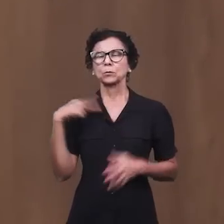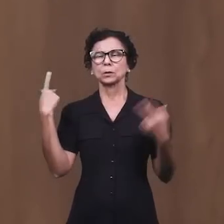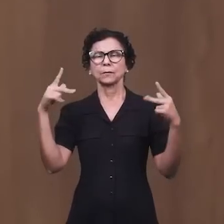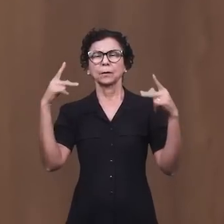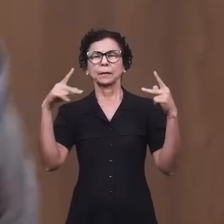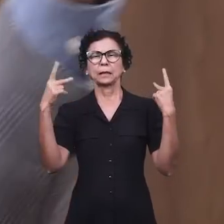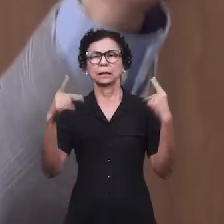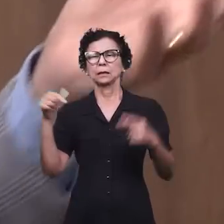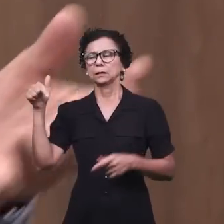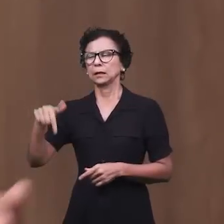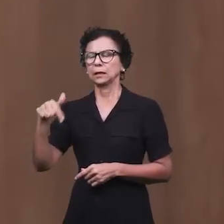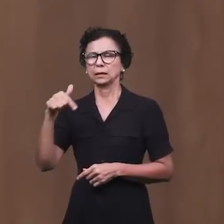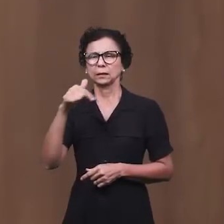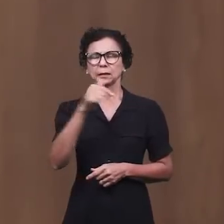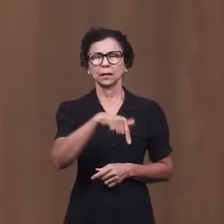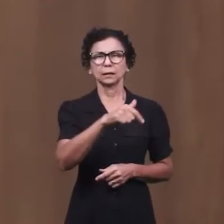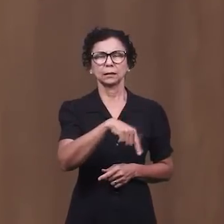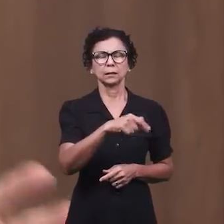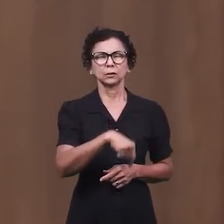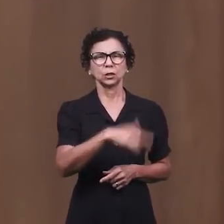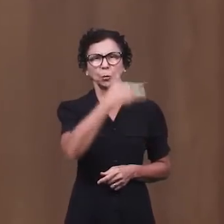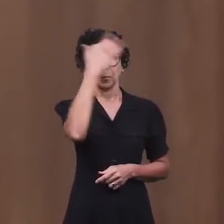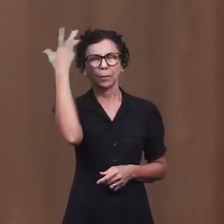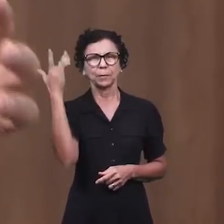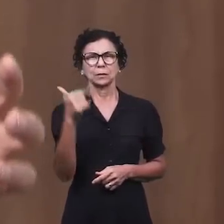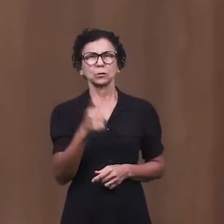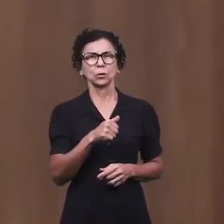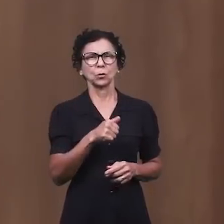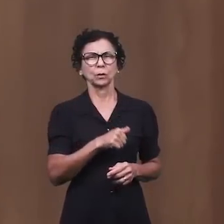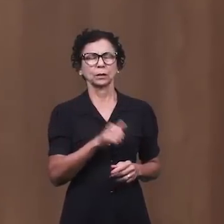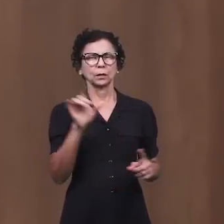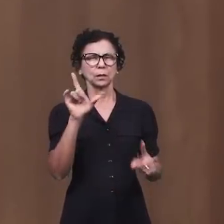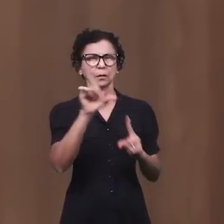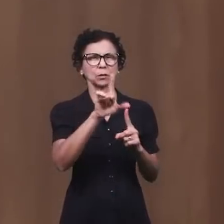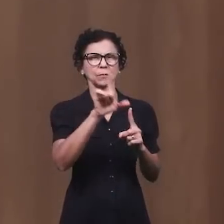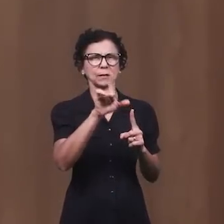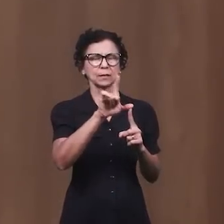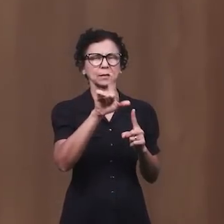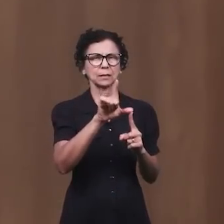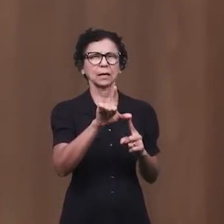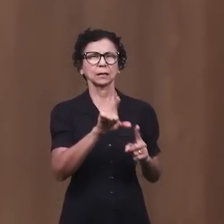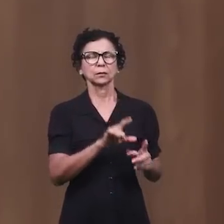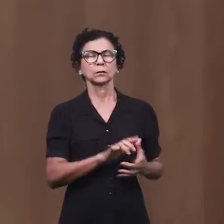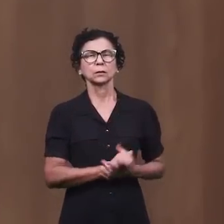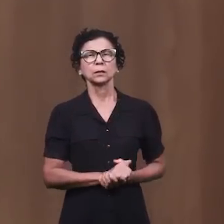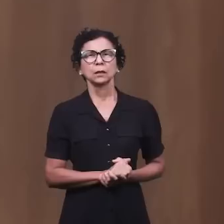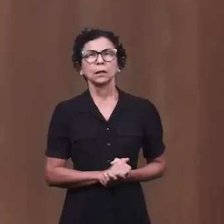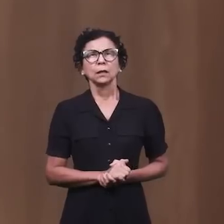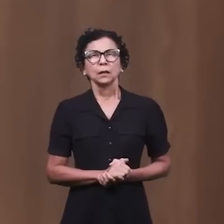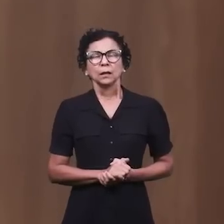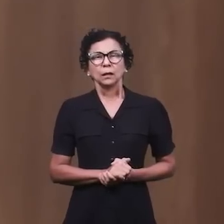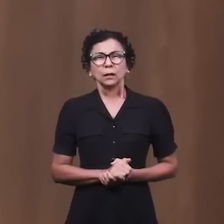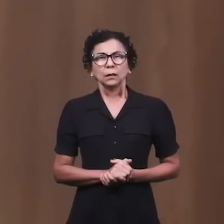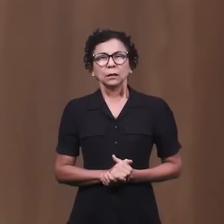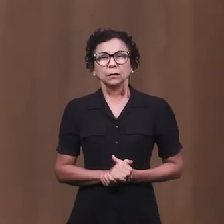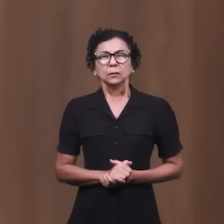estava possessa, aquela coisa toda. Nesse início, o senhor deu uma revelação.